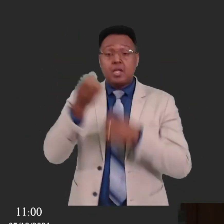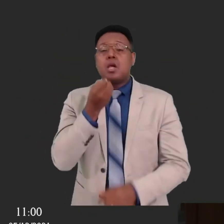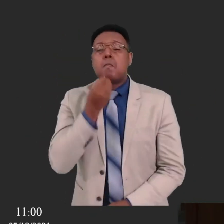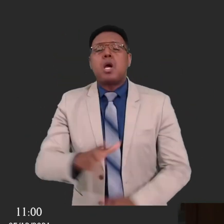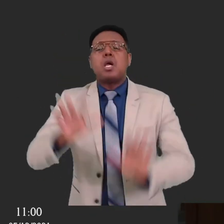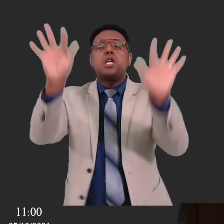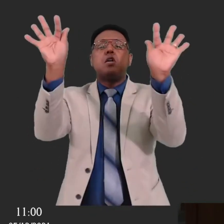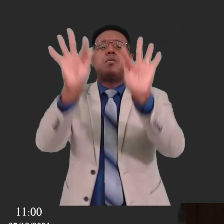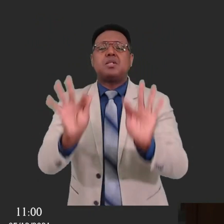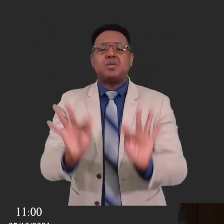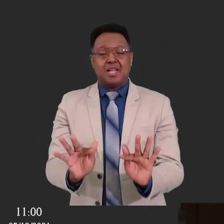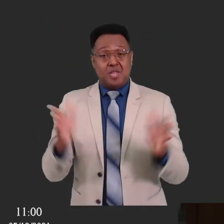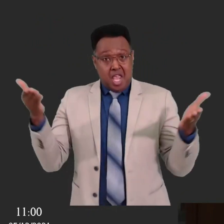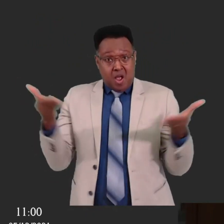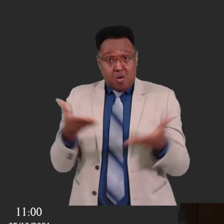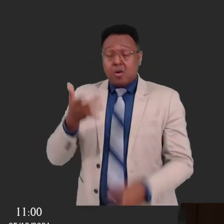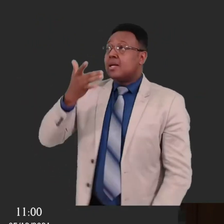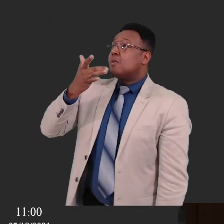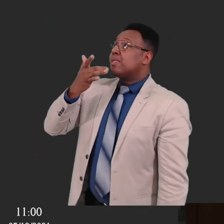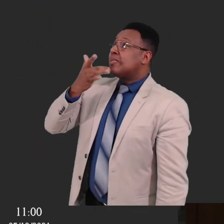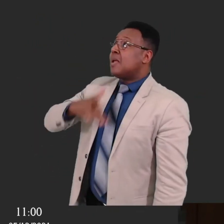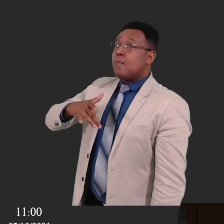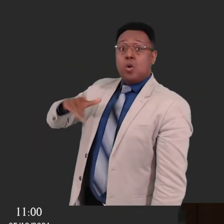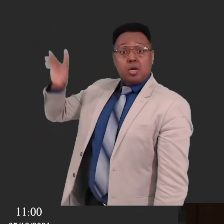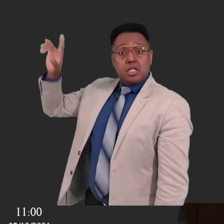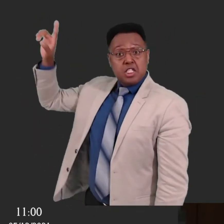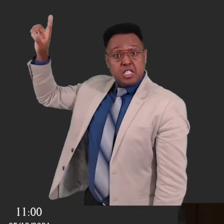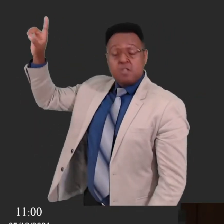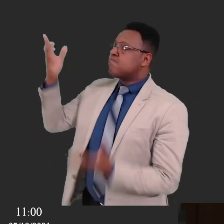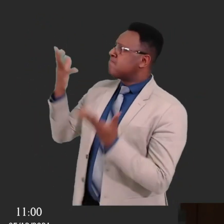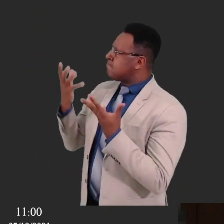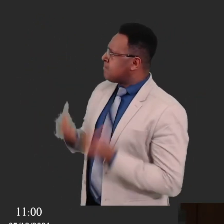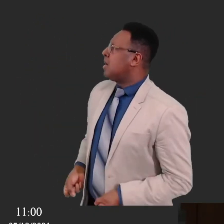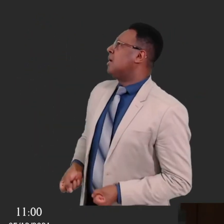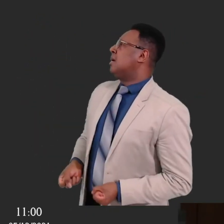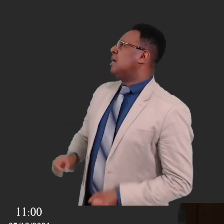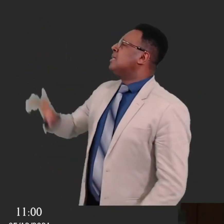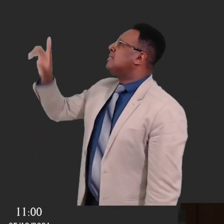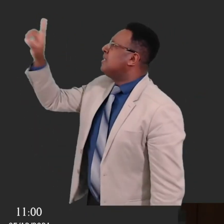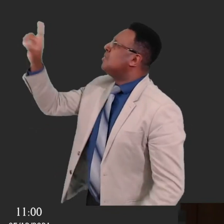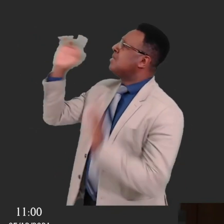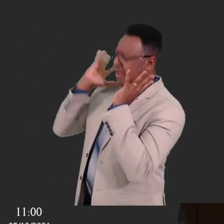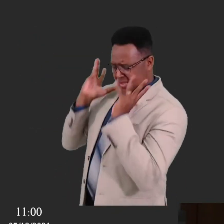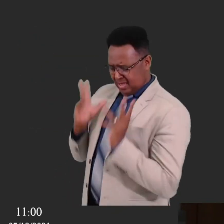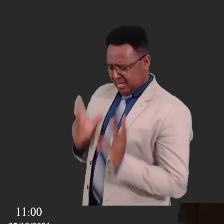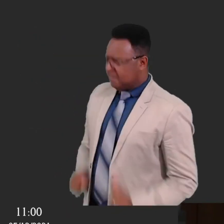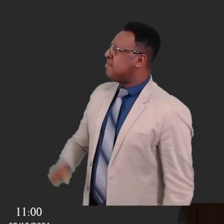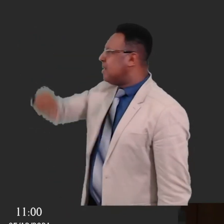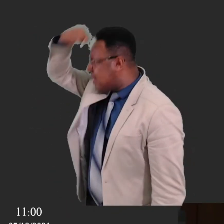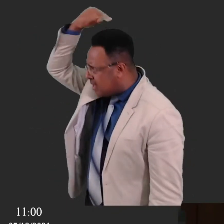Bem-aventurado quem receber agora o temor do Senhor e dizer: Senhor, limpa-me, purifica-me